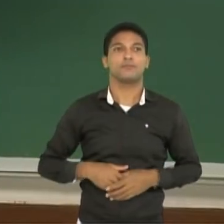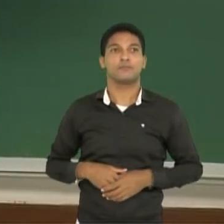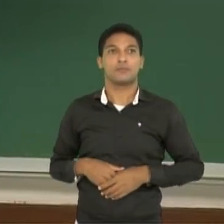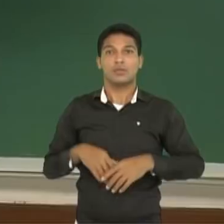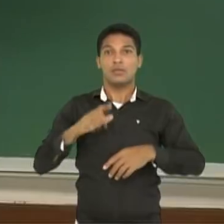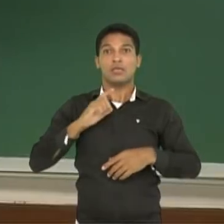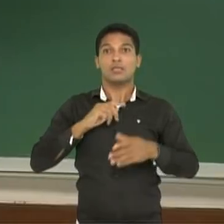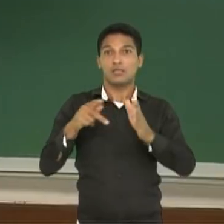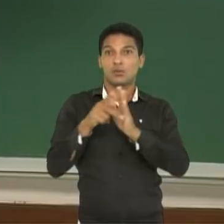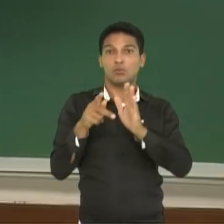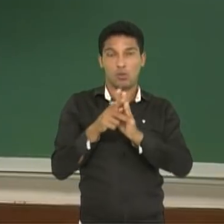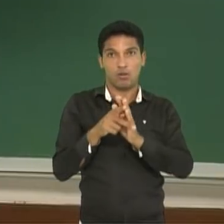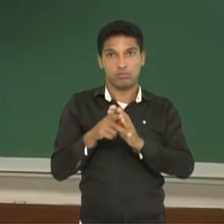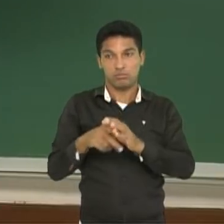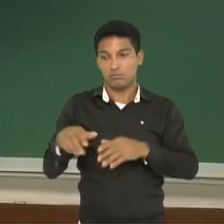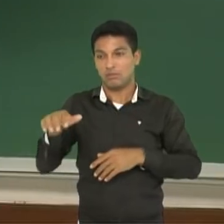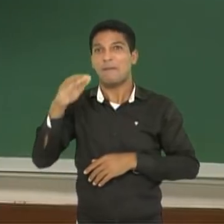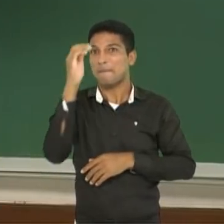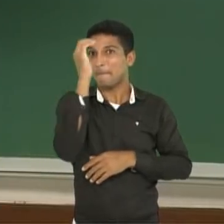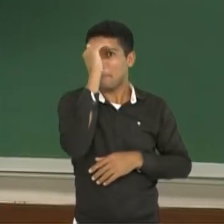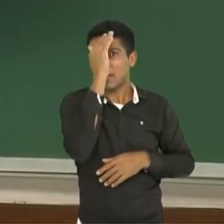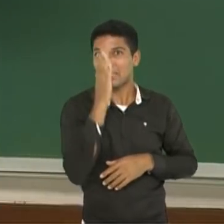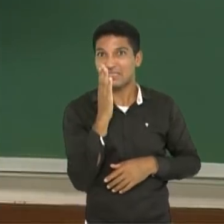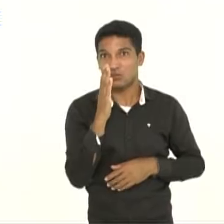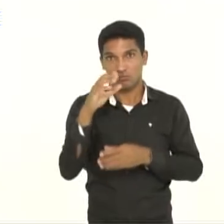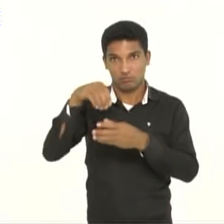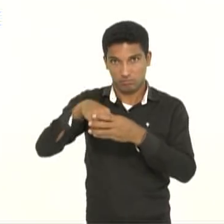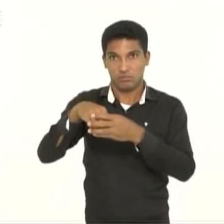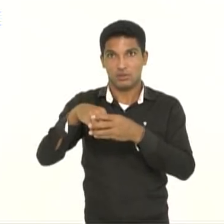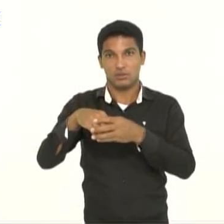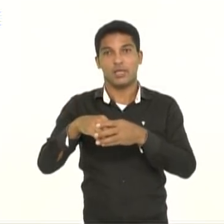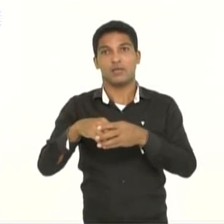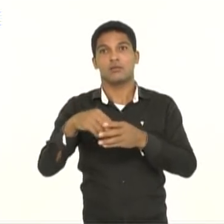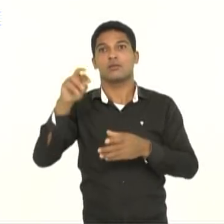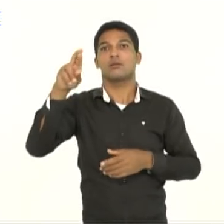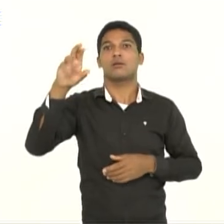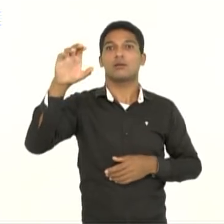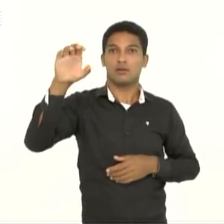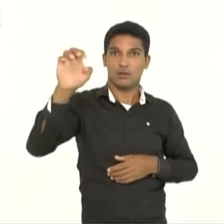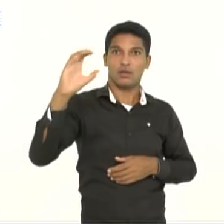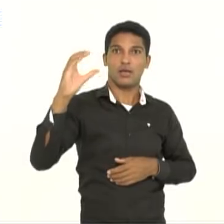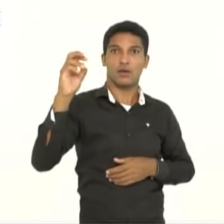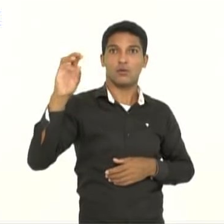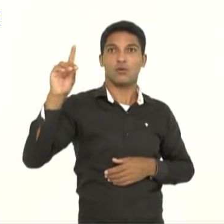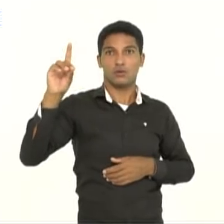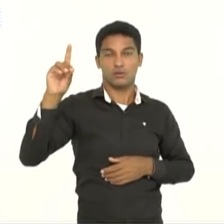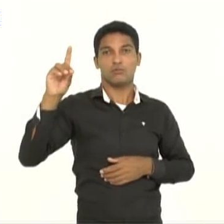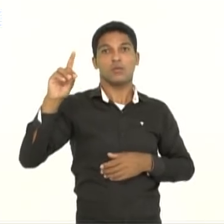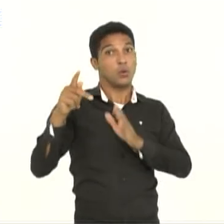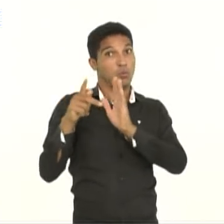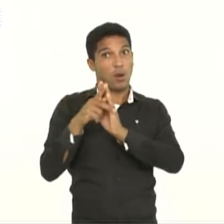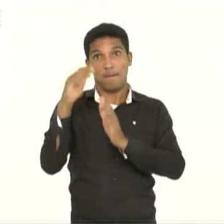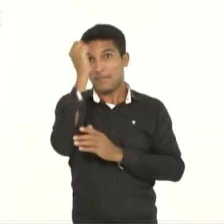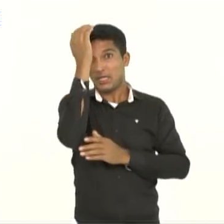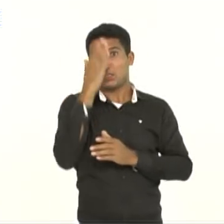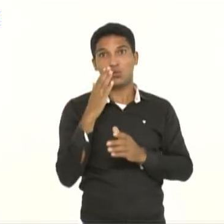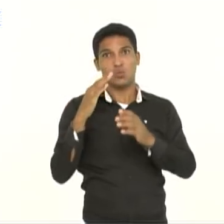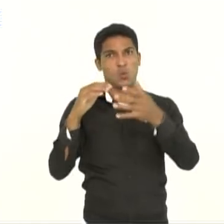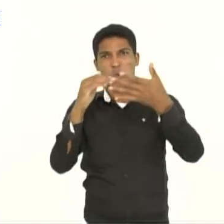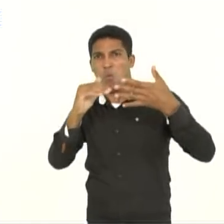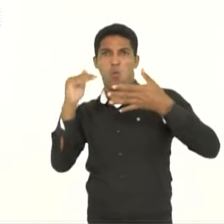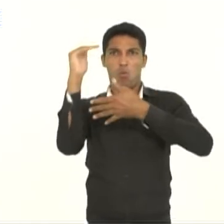marca, né, numa competição nacional. O recorde sul-americano, que vai ser uma melhor marca